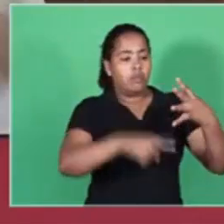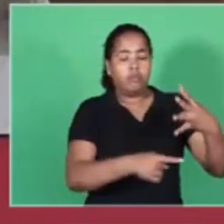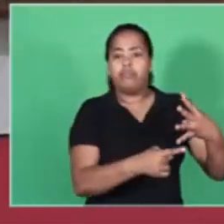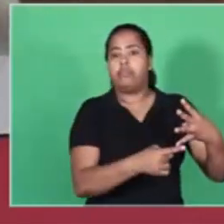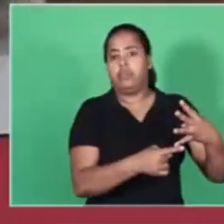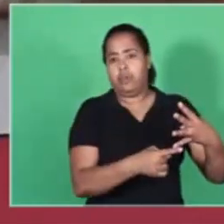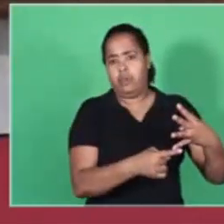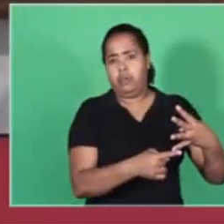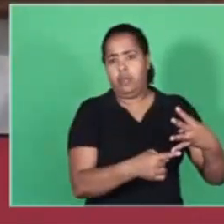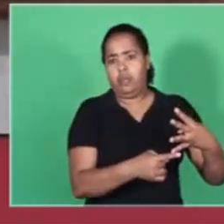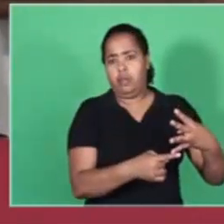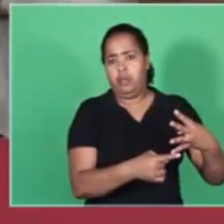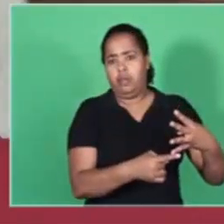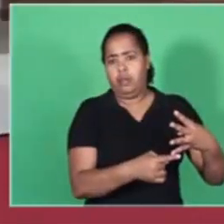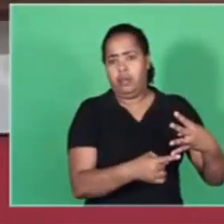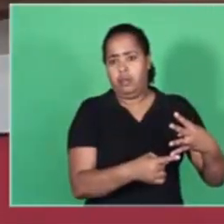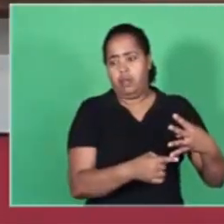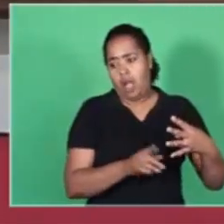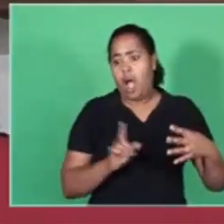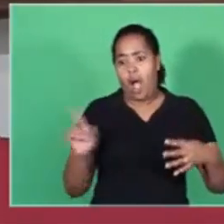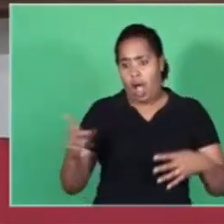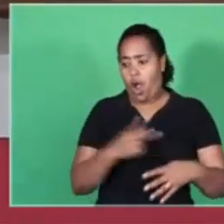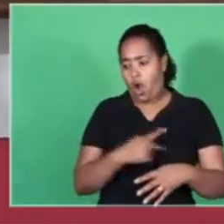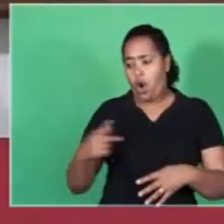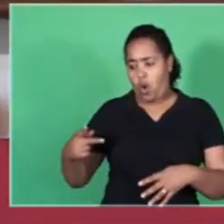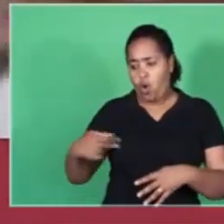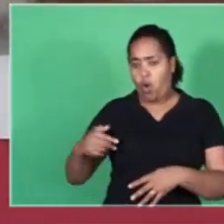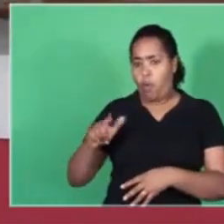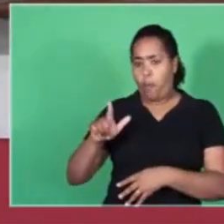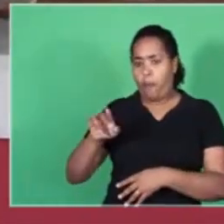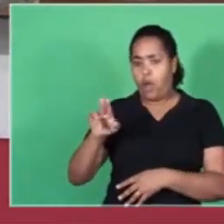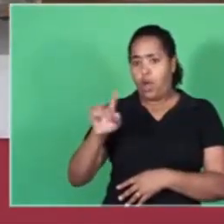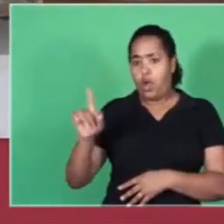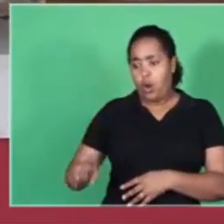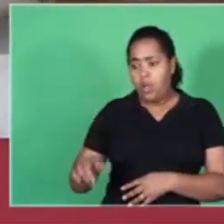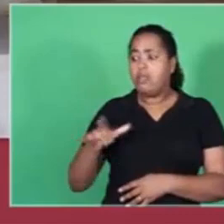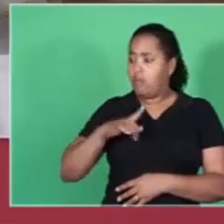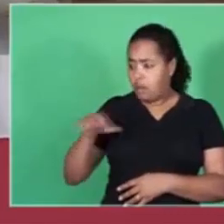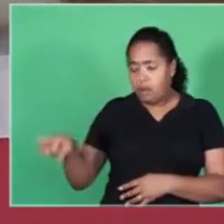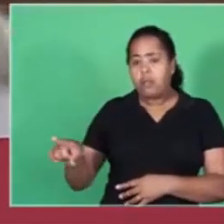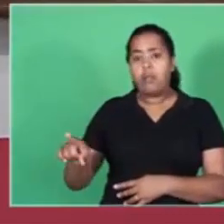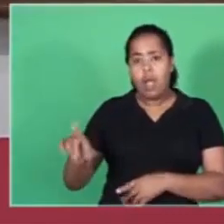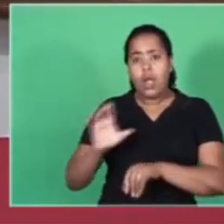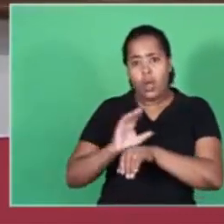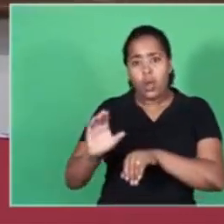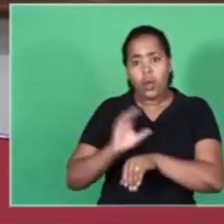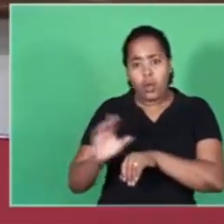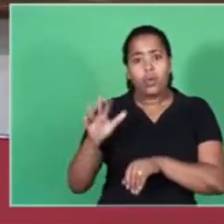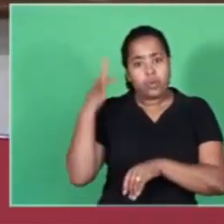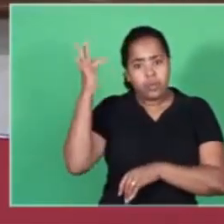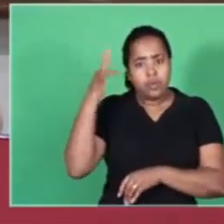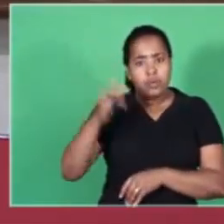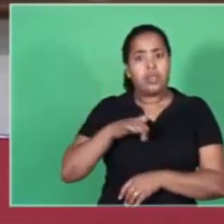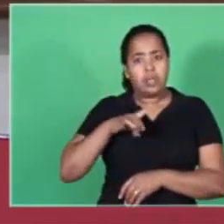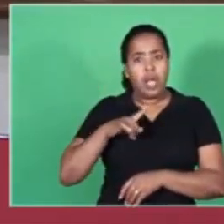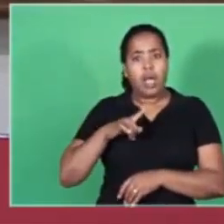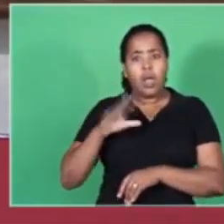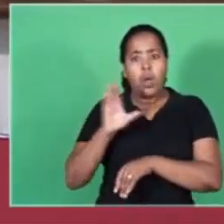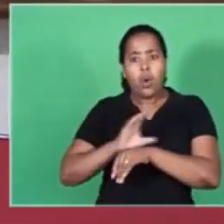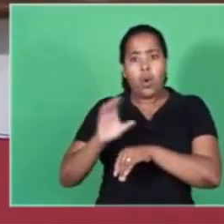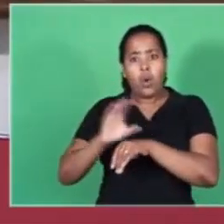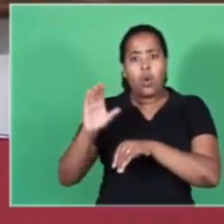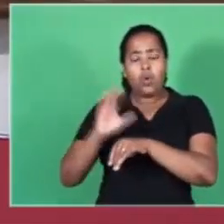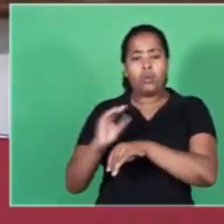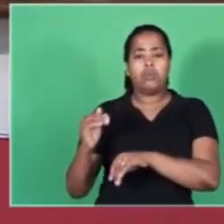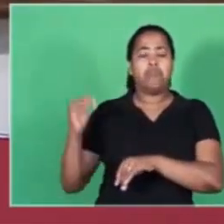curso. Luiz Eugênio tem curso de filosofia. Tem curso de filosofia, está aí. Curso superior.